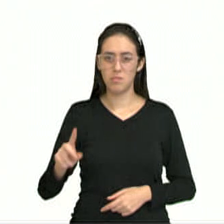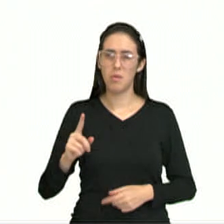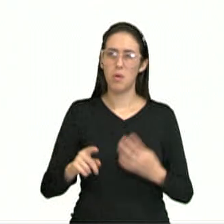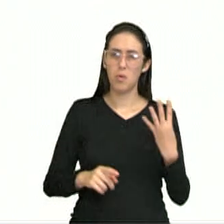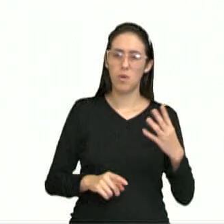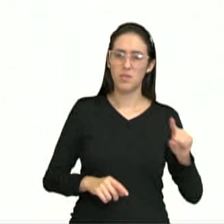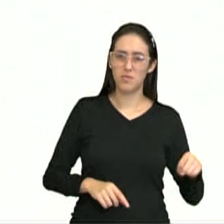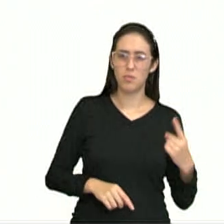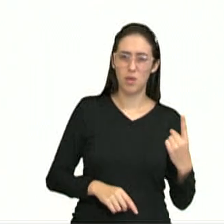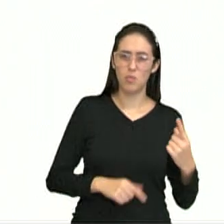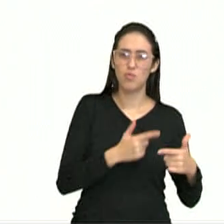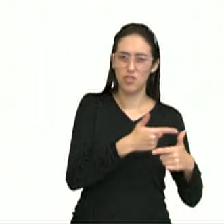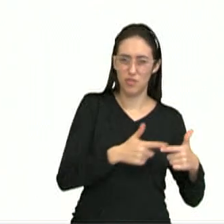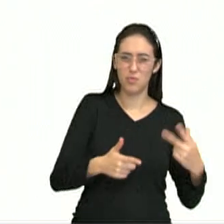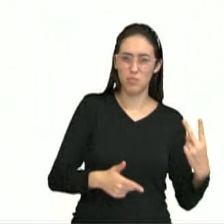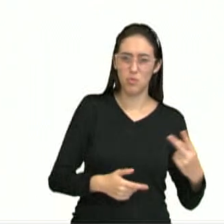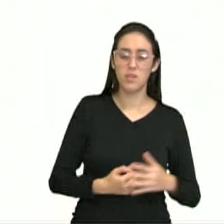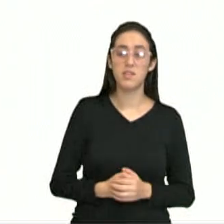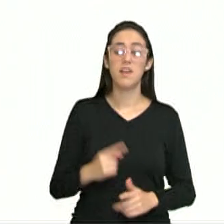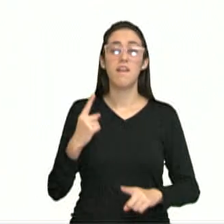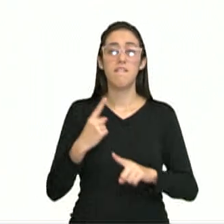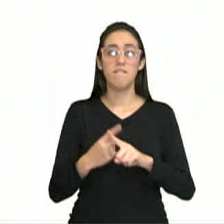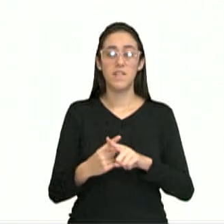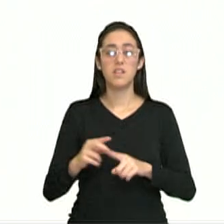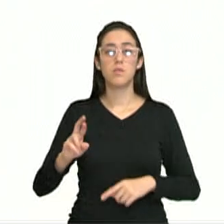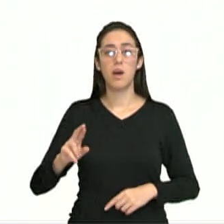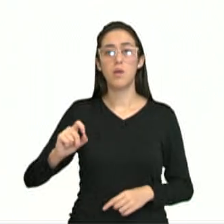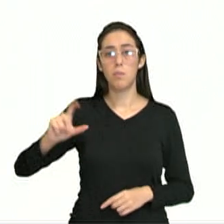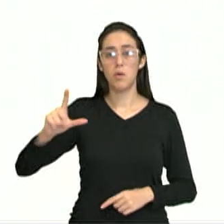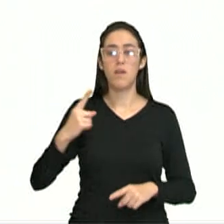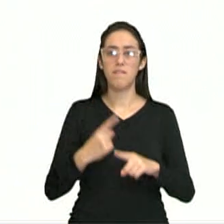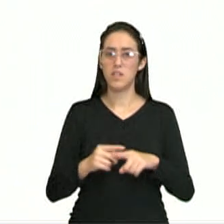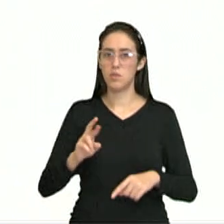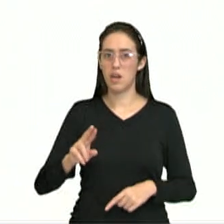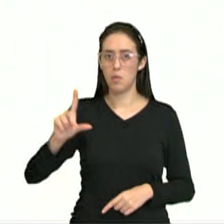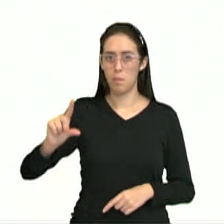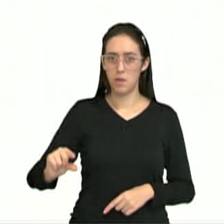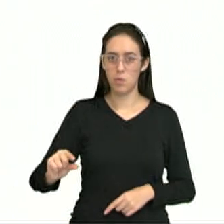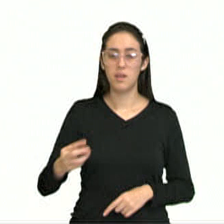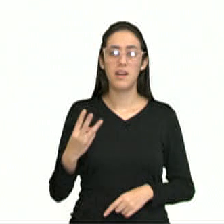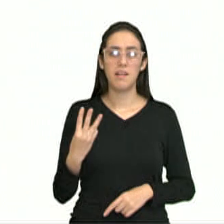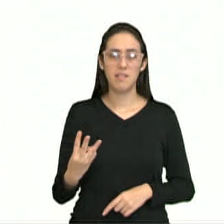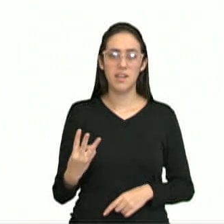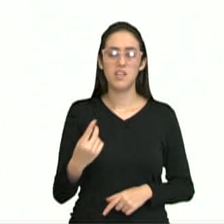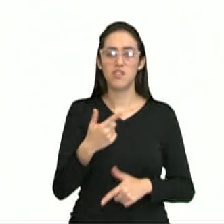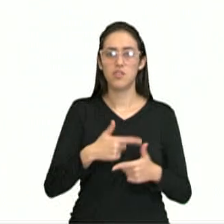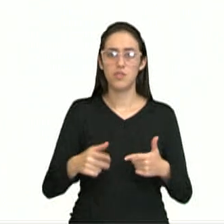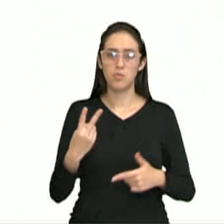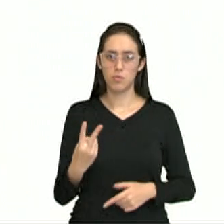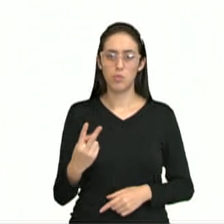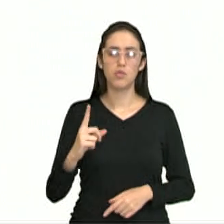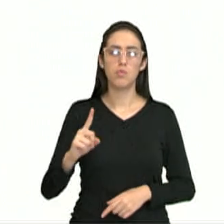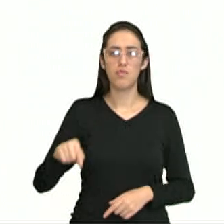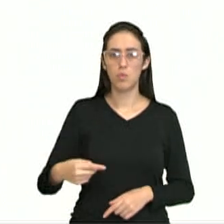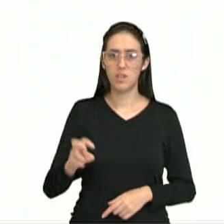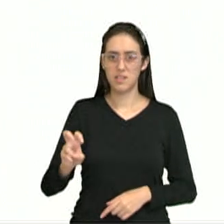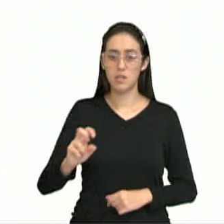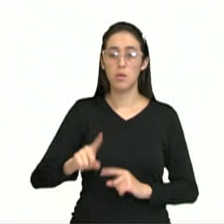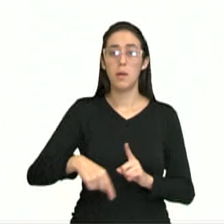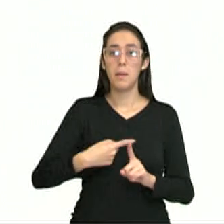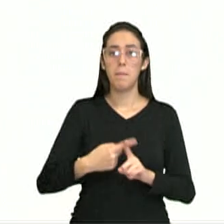2, vezes o raio maior vezes o raio menor, 3 centímetros dividido por 2, 1,5.